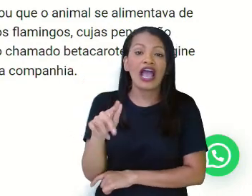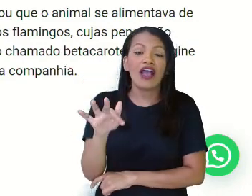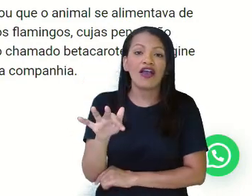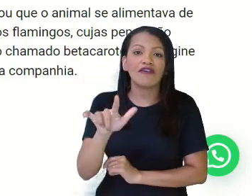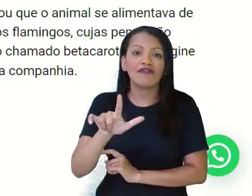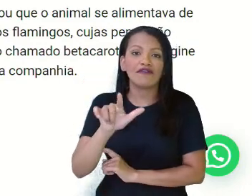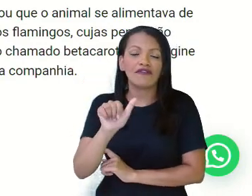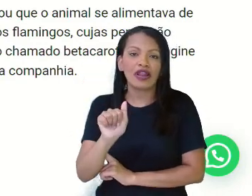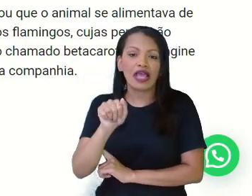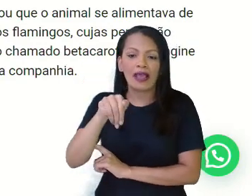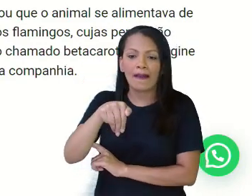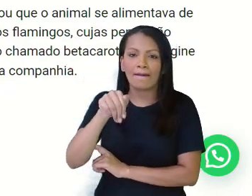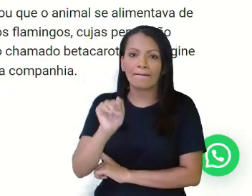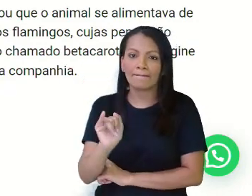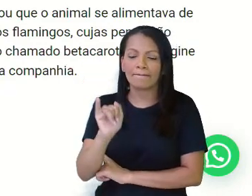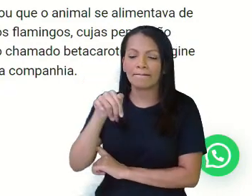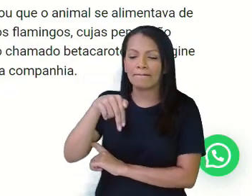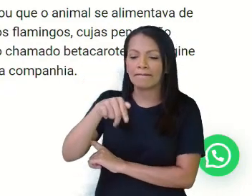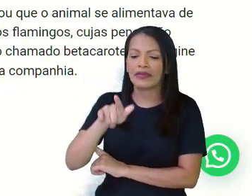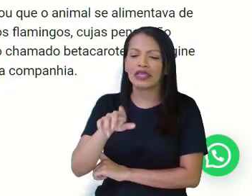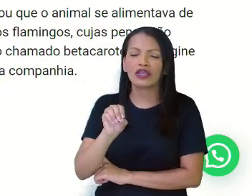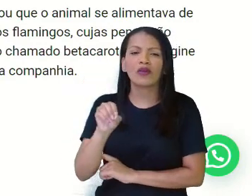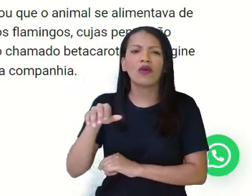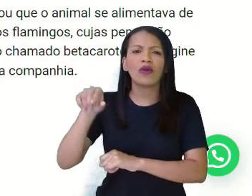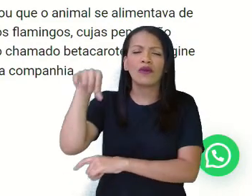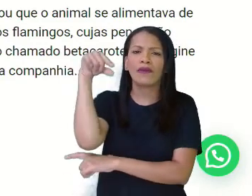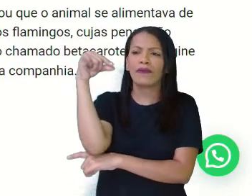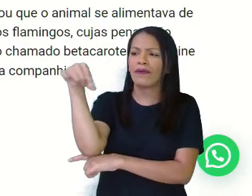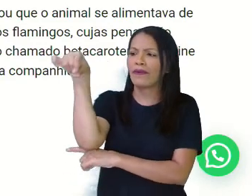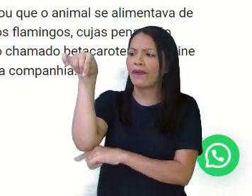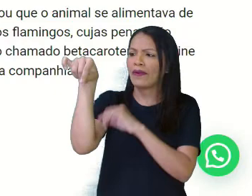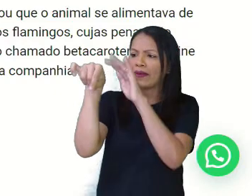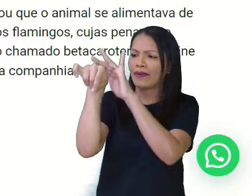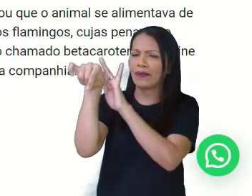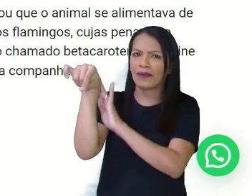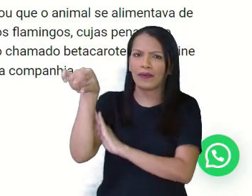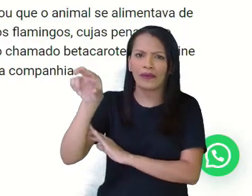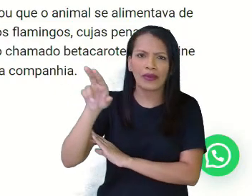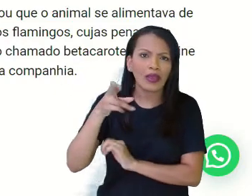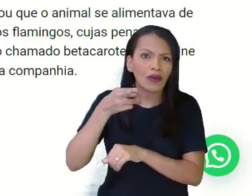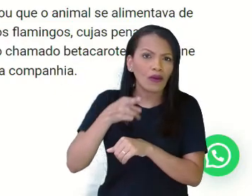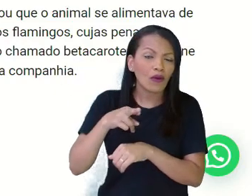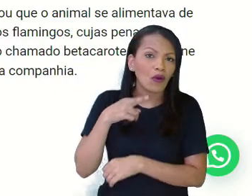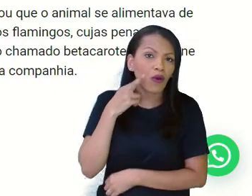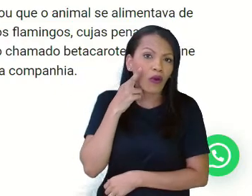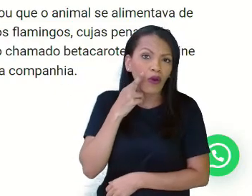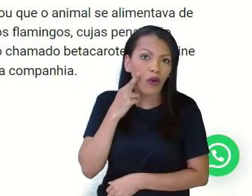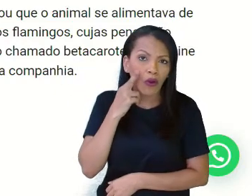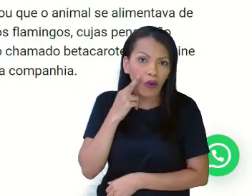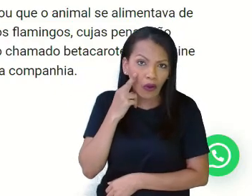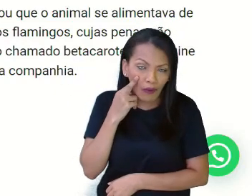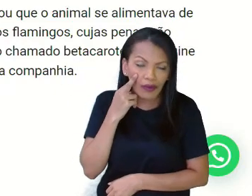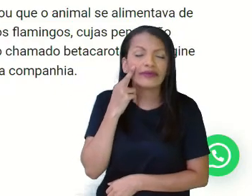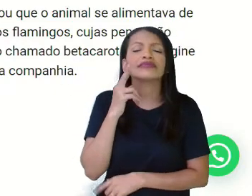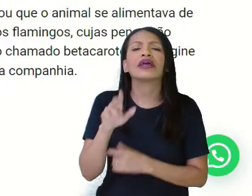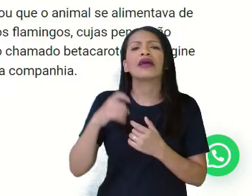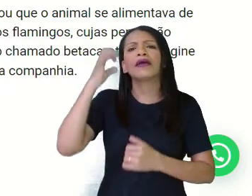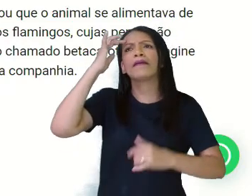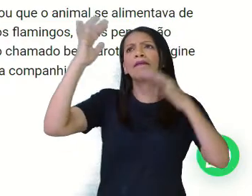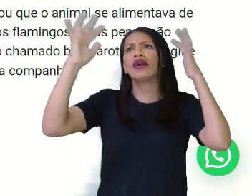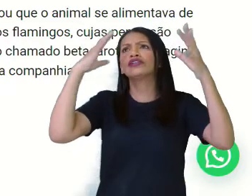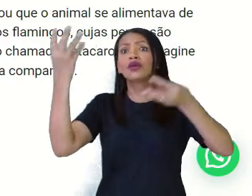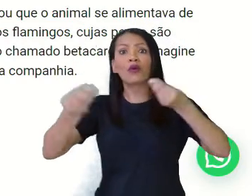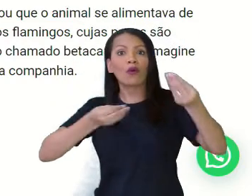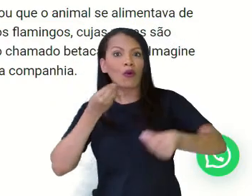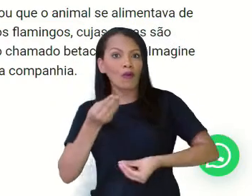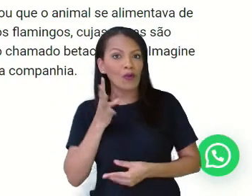rica em algas que carregam grandes quantidades de um pigmento chamado beta-caroteno. Imagine como seria legal encontrar